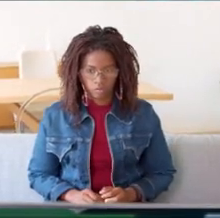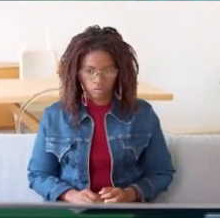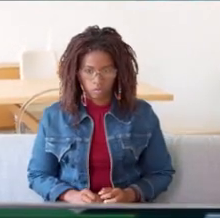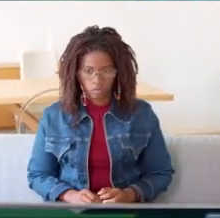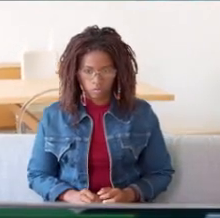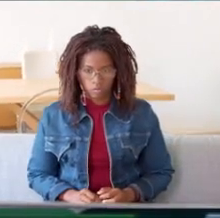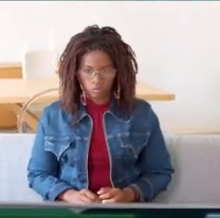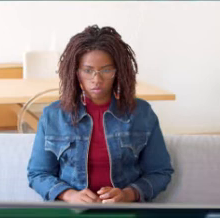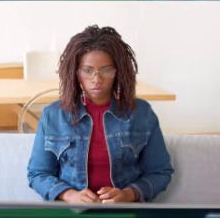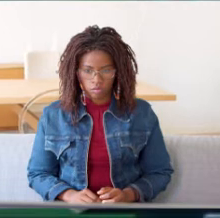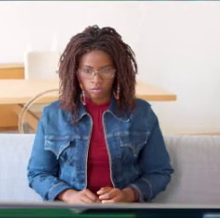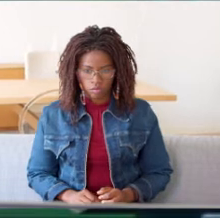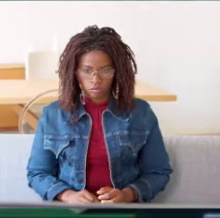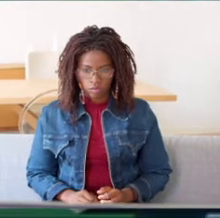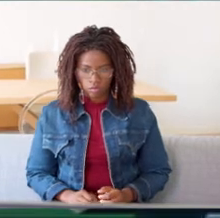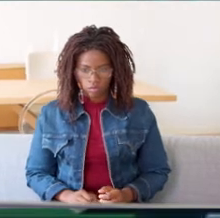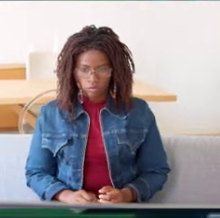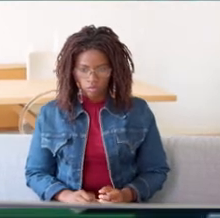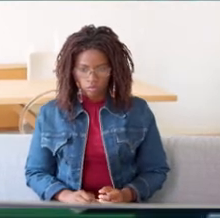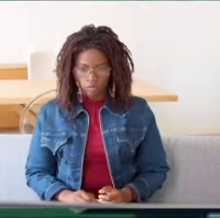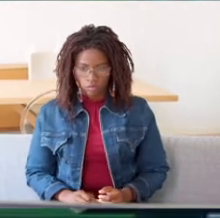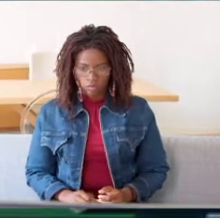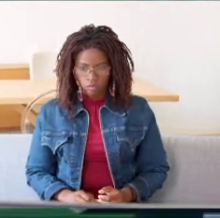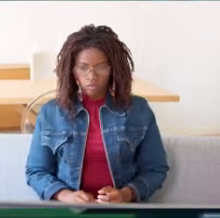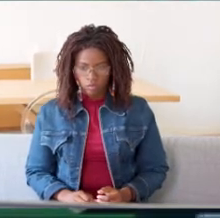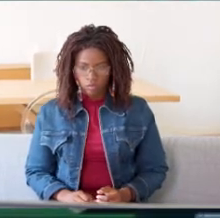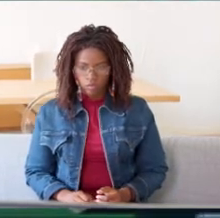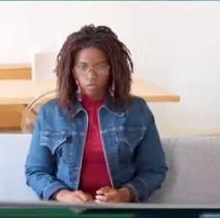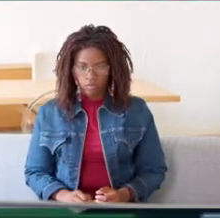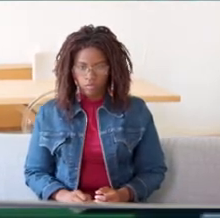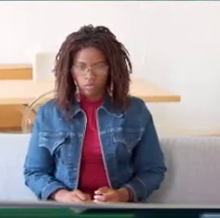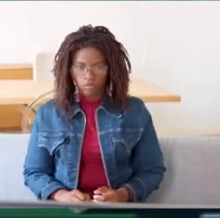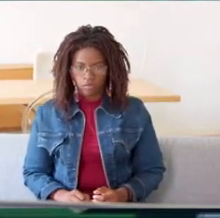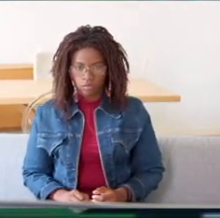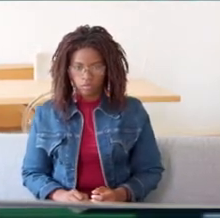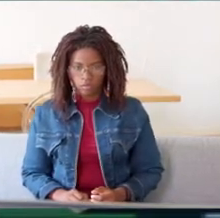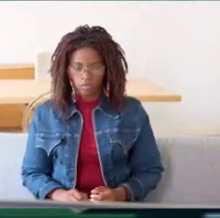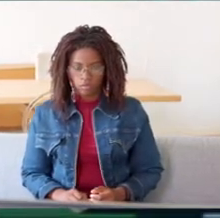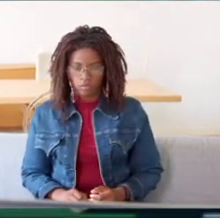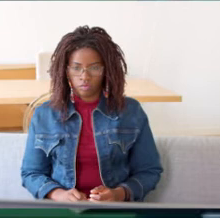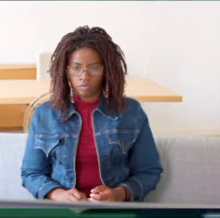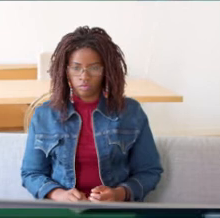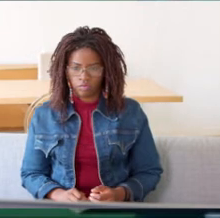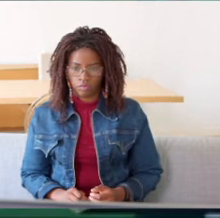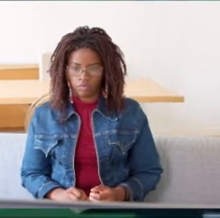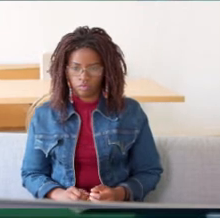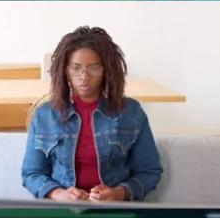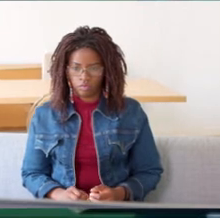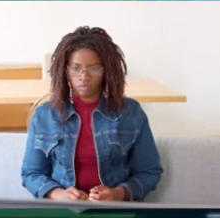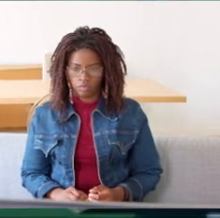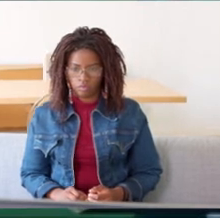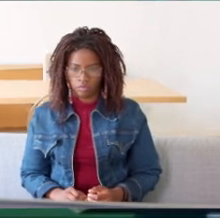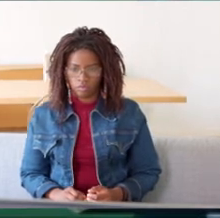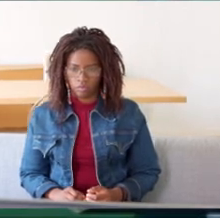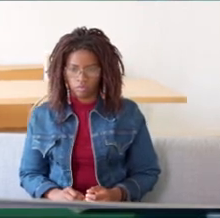falta do Negreiros esses grandes jogadores que passaram pelo Flamengo outros e tem falta desse pessoal eu entendo o seguinte maneira o técnico